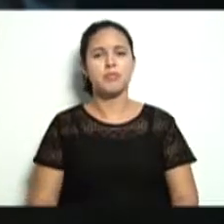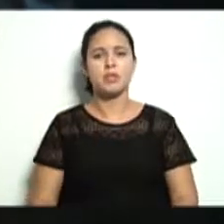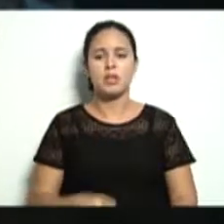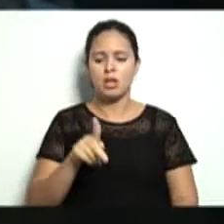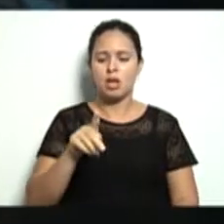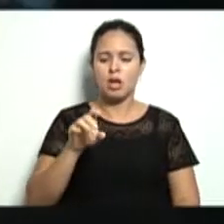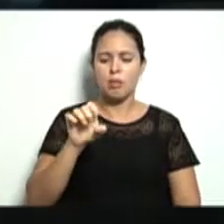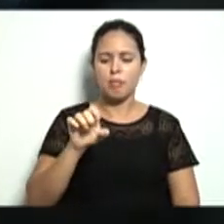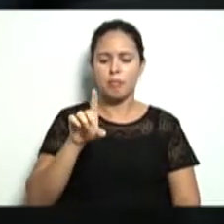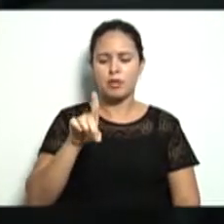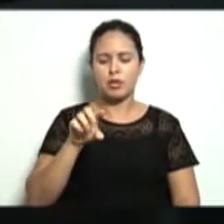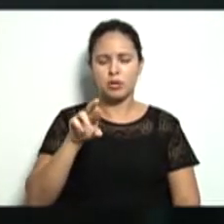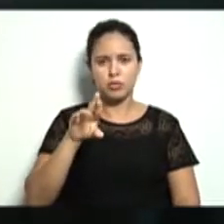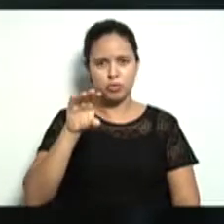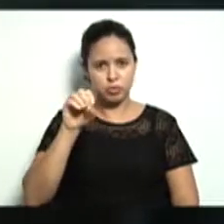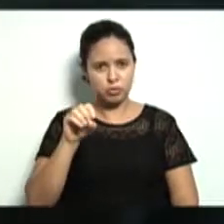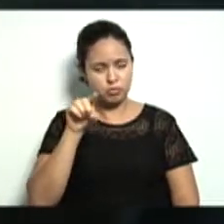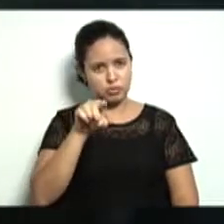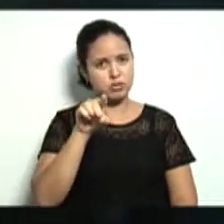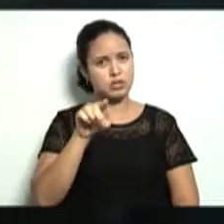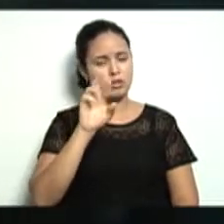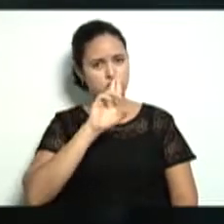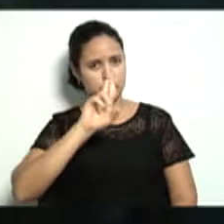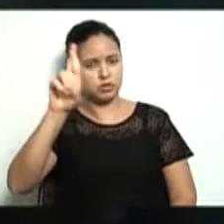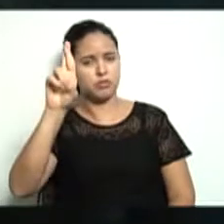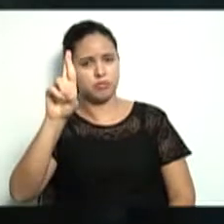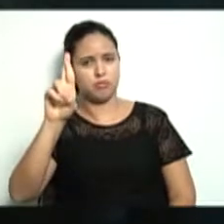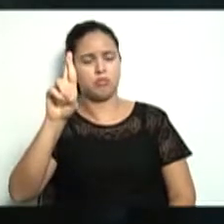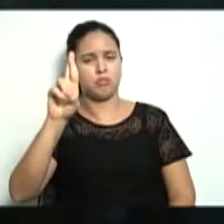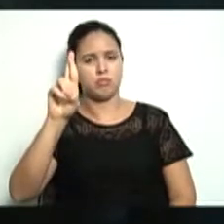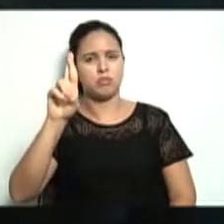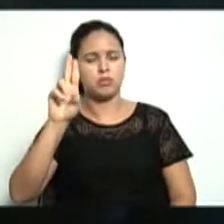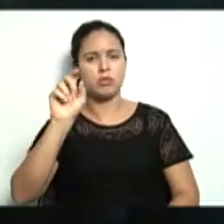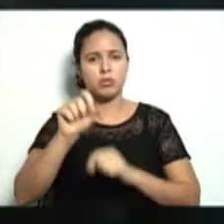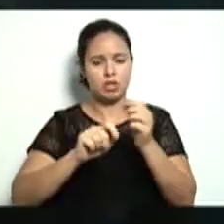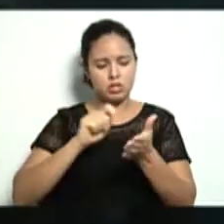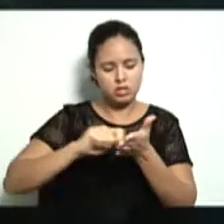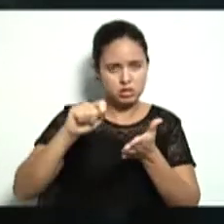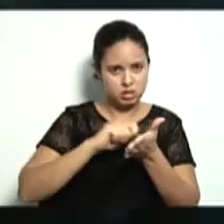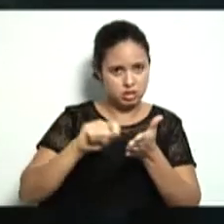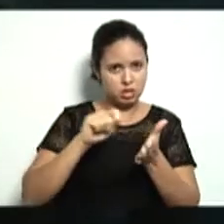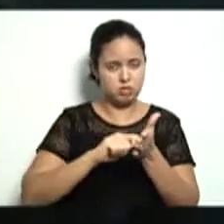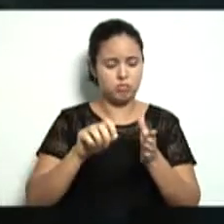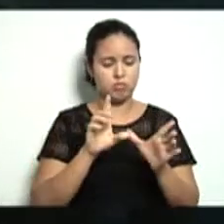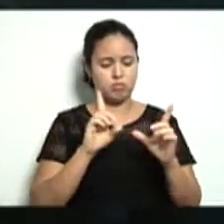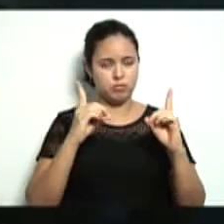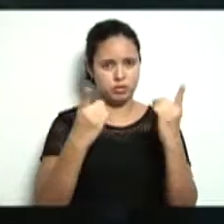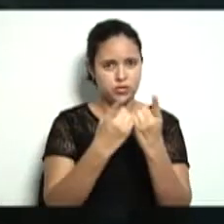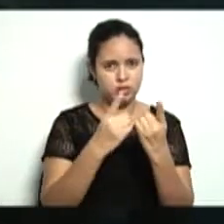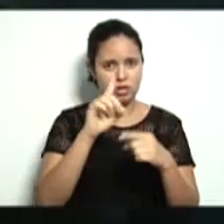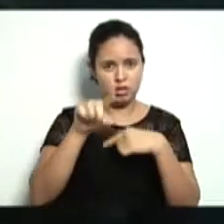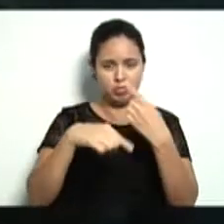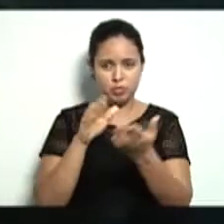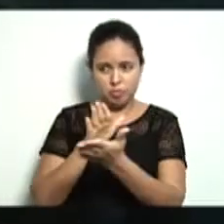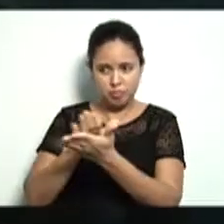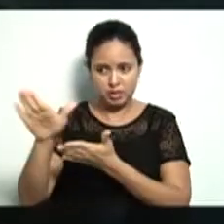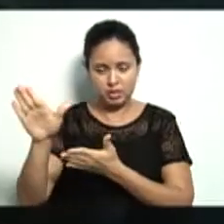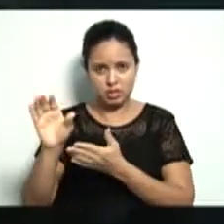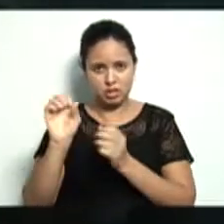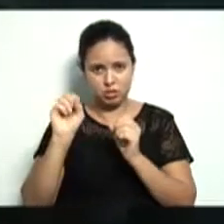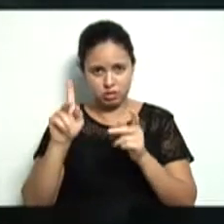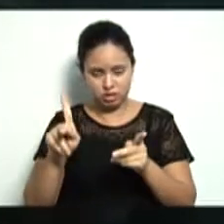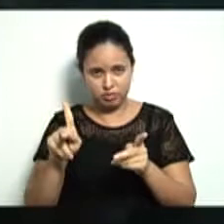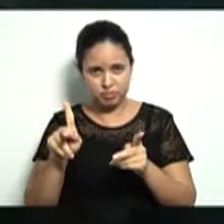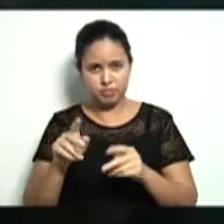Pedro, você se responsabilizará por assinar os documentos do seu setor, tá? Você também vai despachá-los e cobrar pelos serviços,